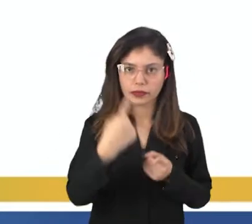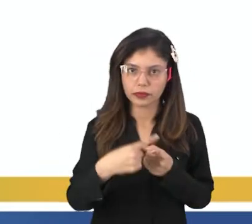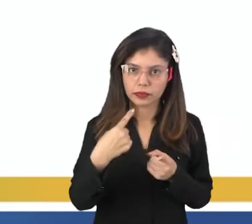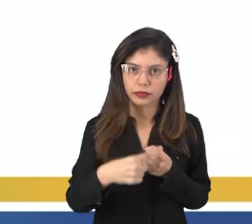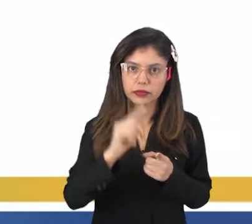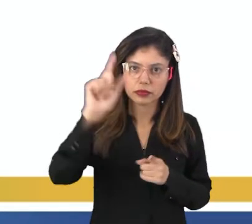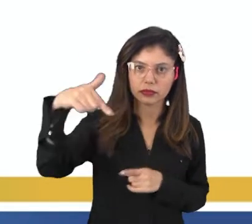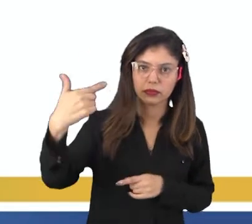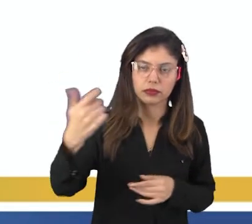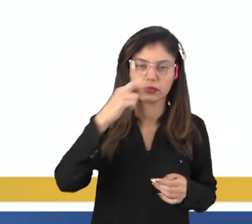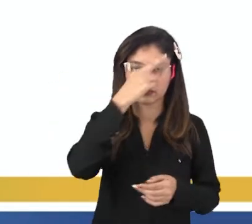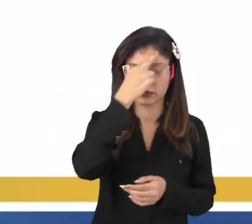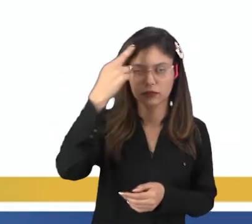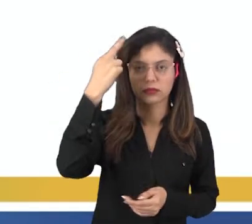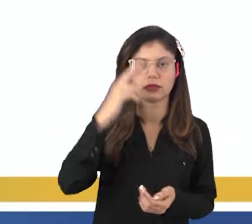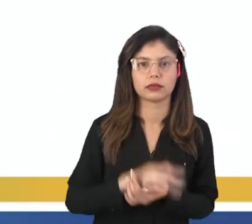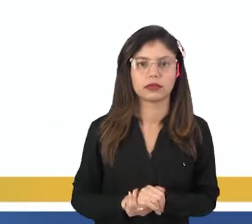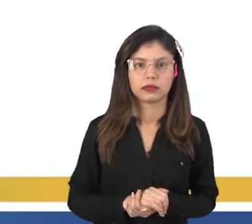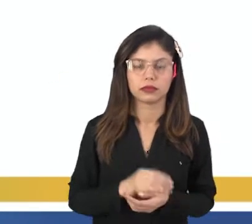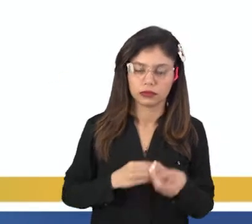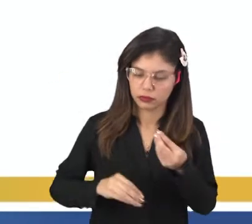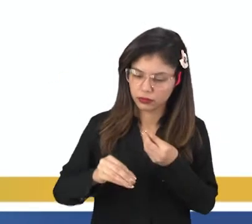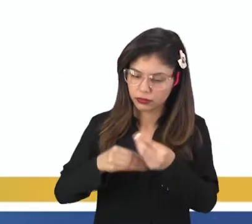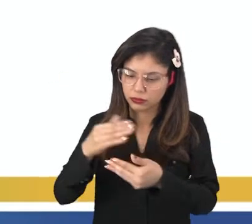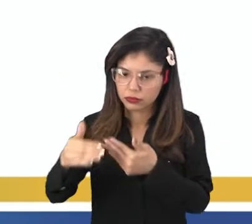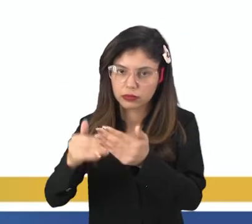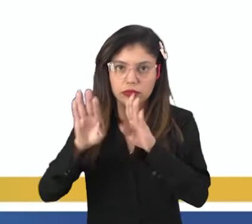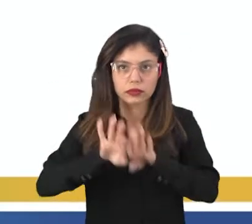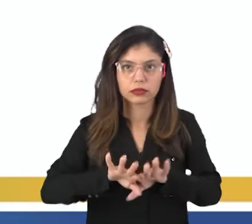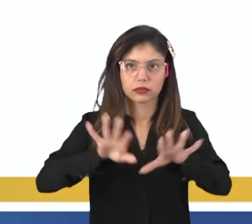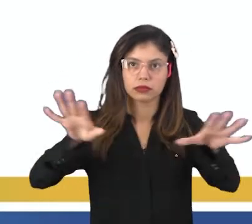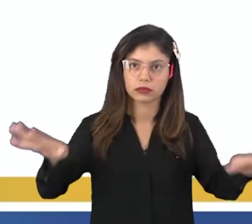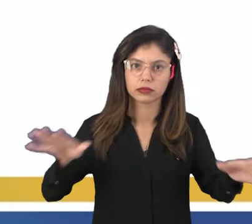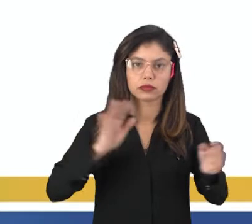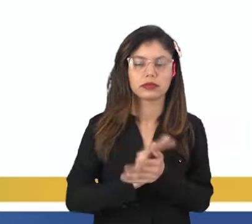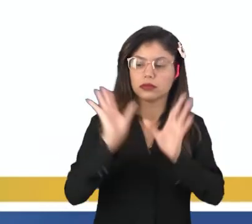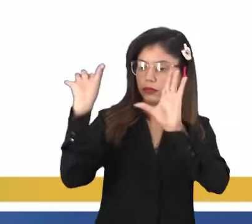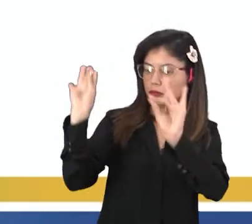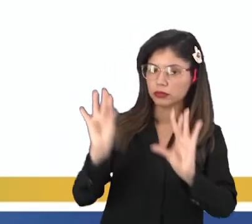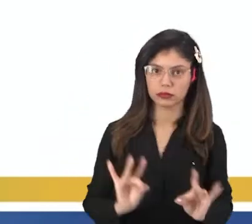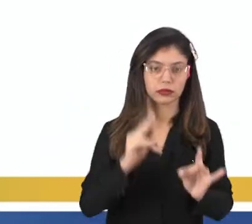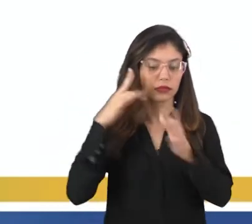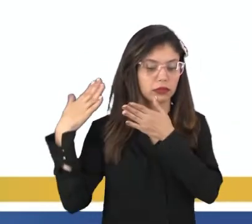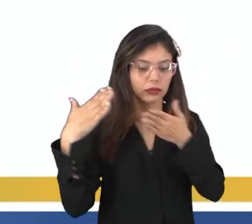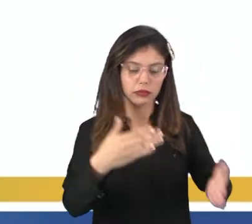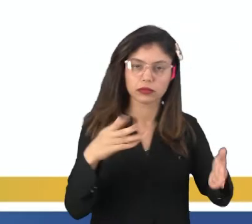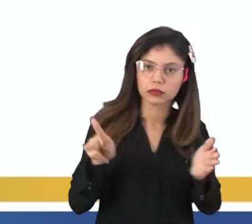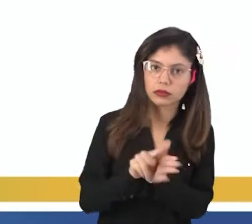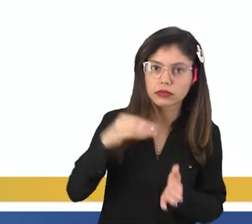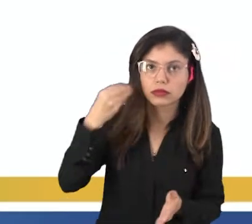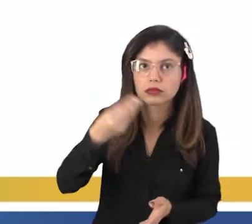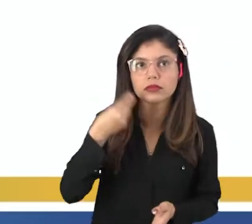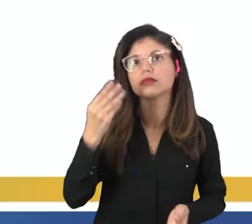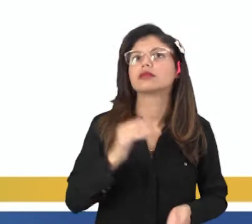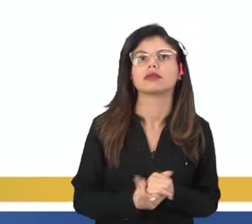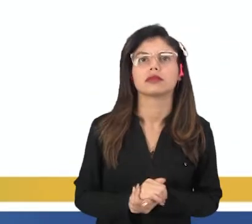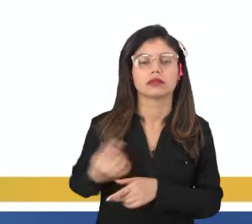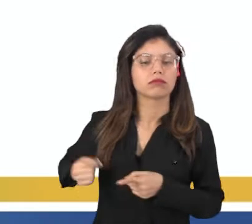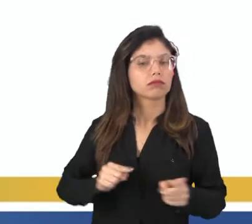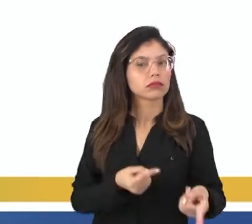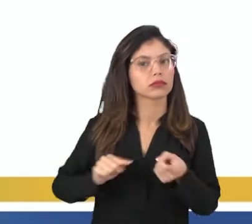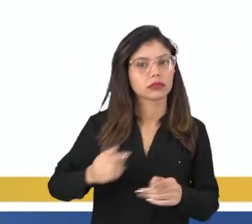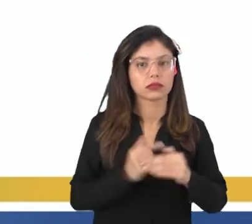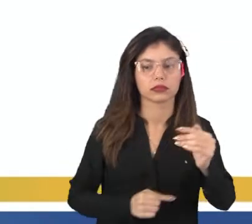Por causa das outras histórias que se desenrolam separadamente cada uma focada em experiências que